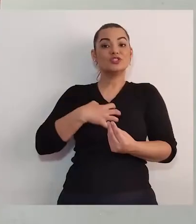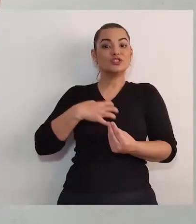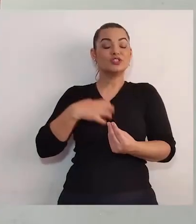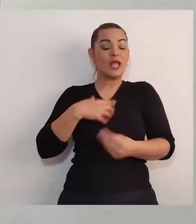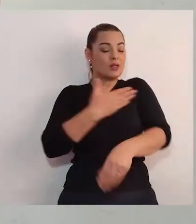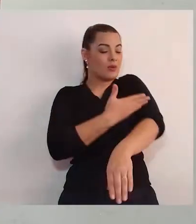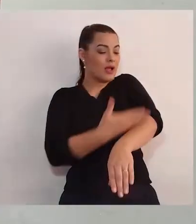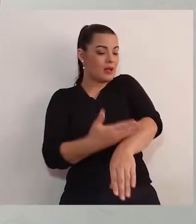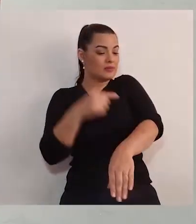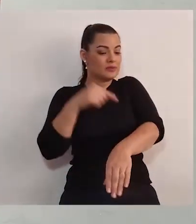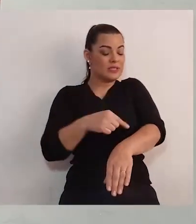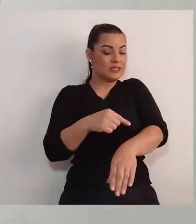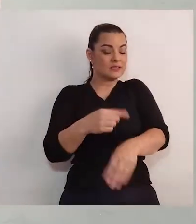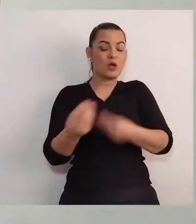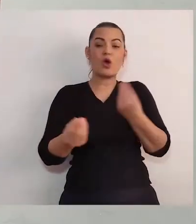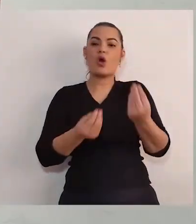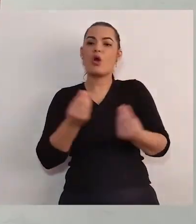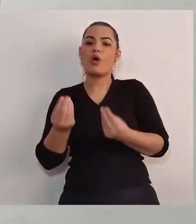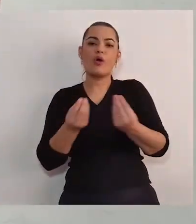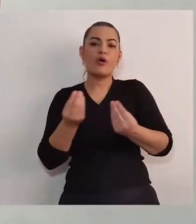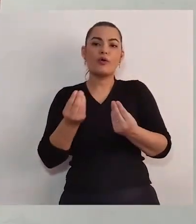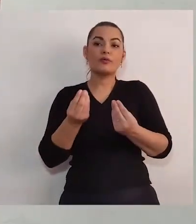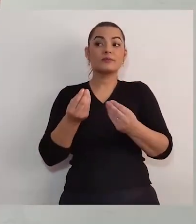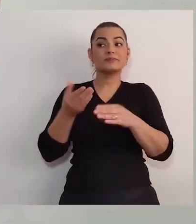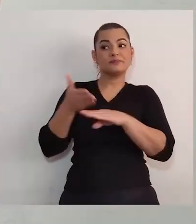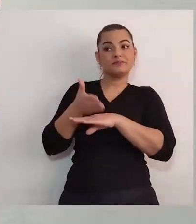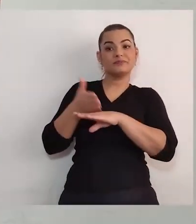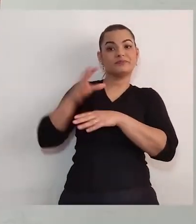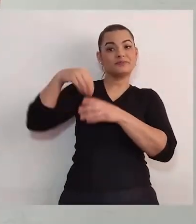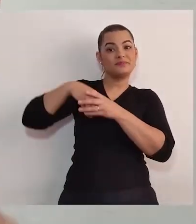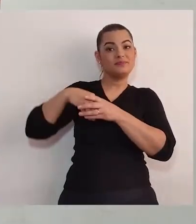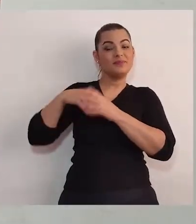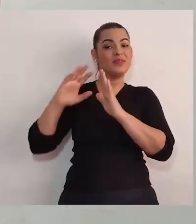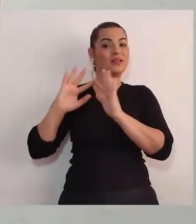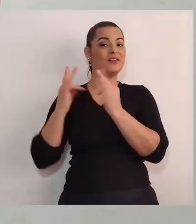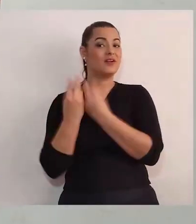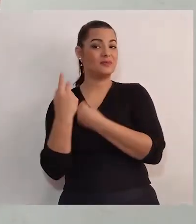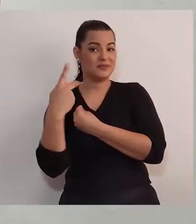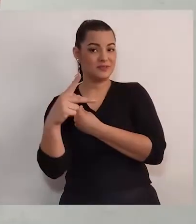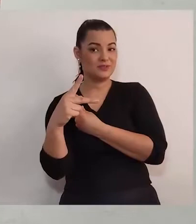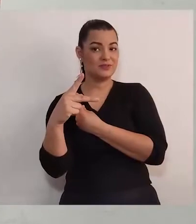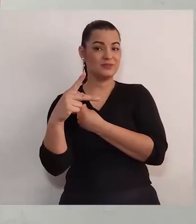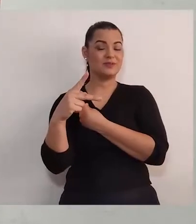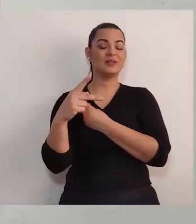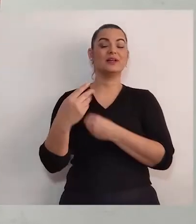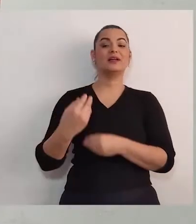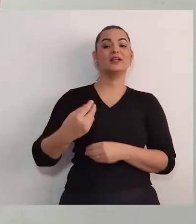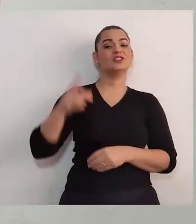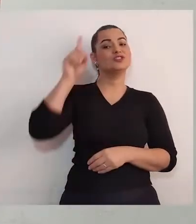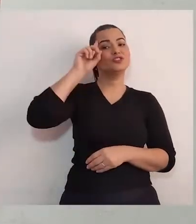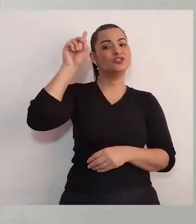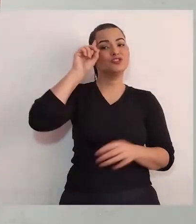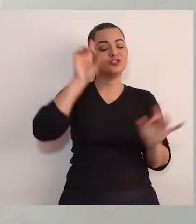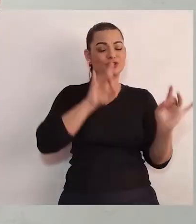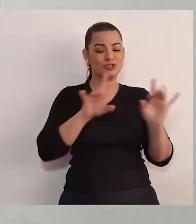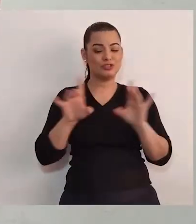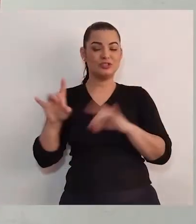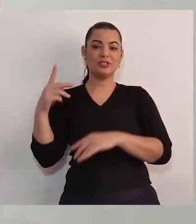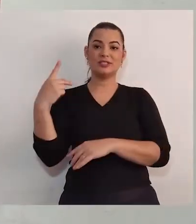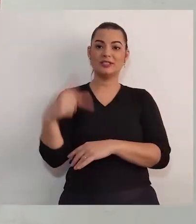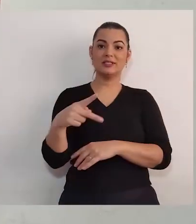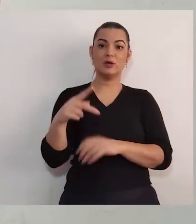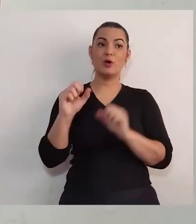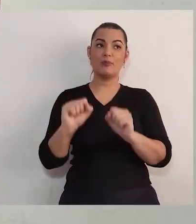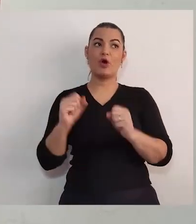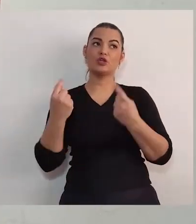esses costumes que fazem parte aí da sua família, da sua rotina, podem causar dano ao meio ambiente, tá